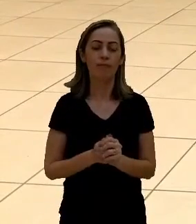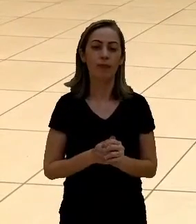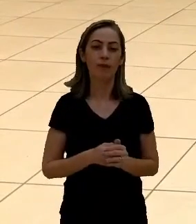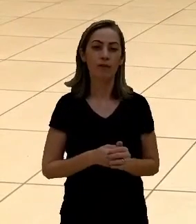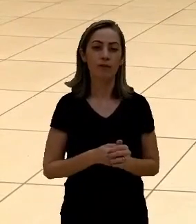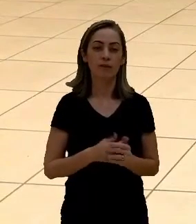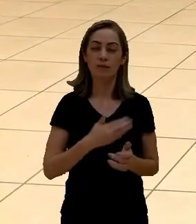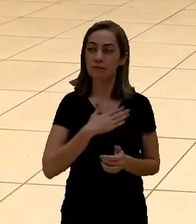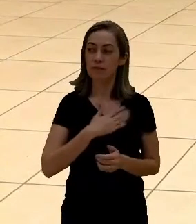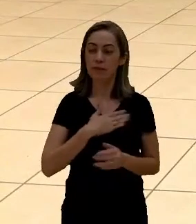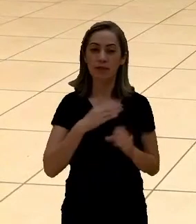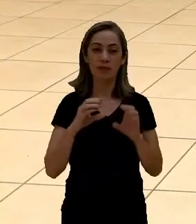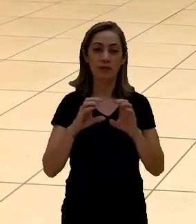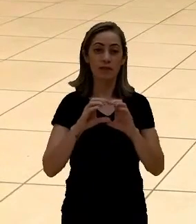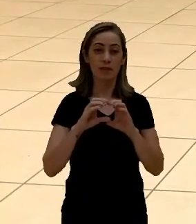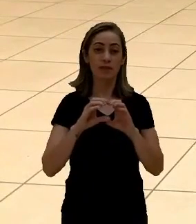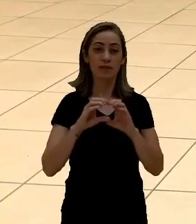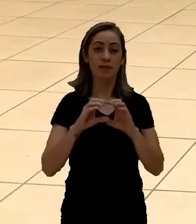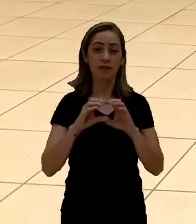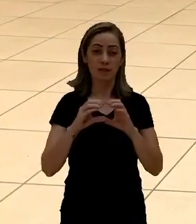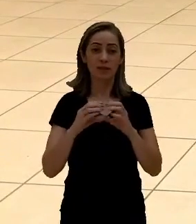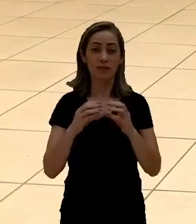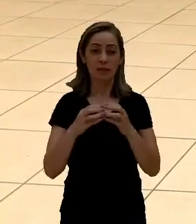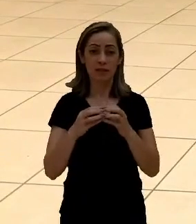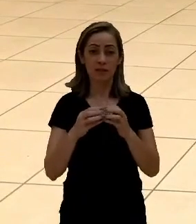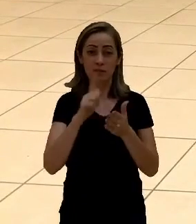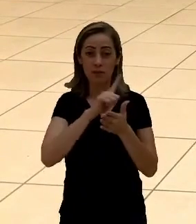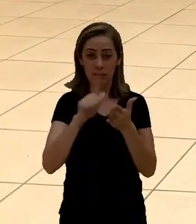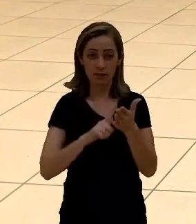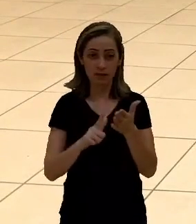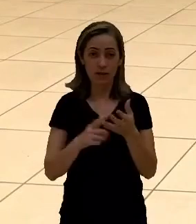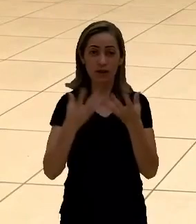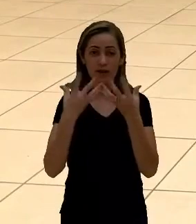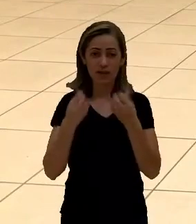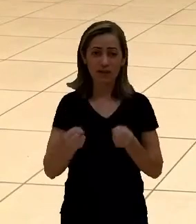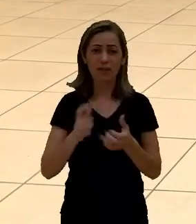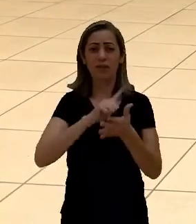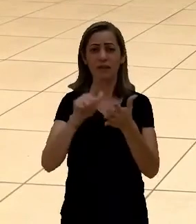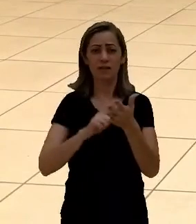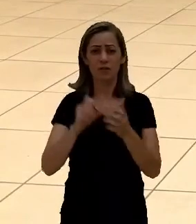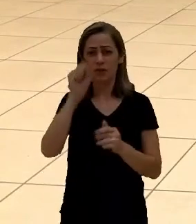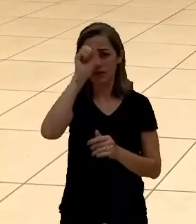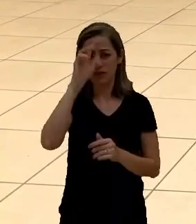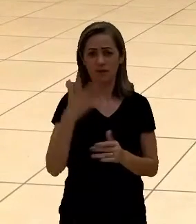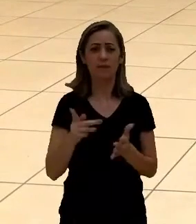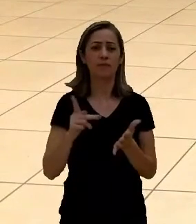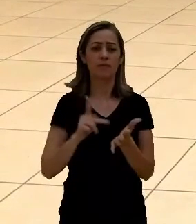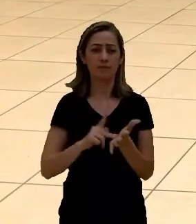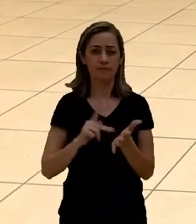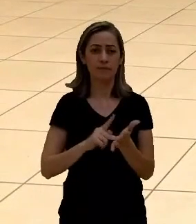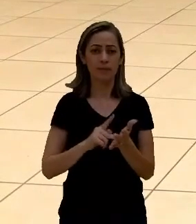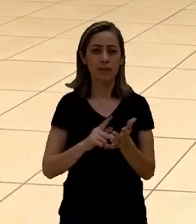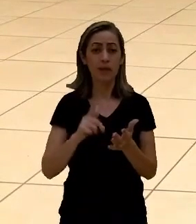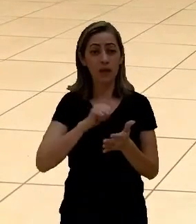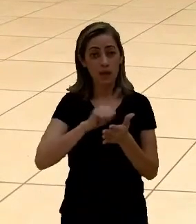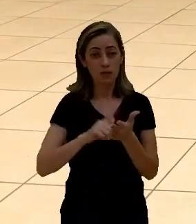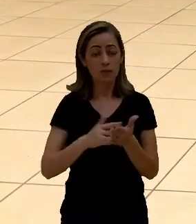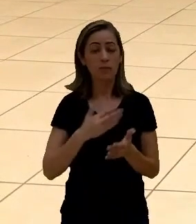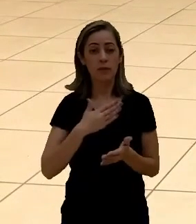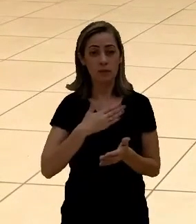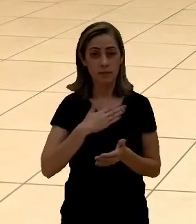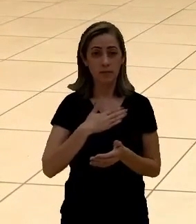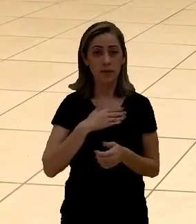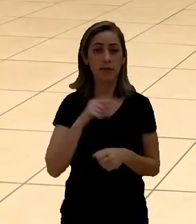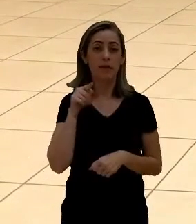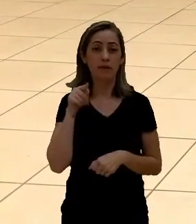liturgia deixem a liturgia falar porque é aí que o encontro vai acontecer então a liturgia para mim é